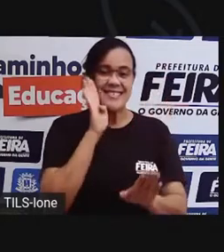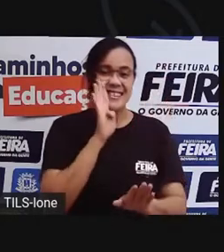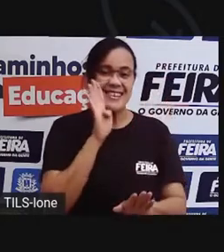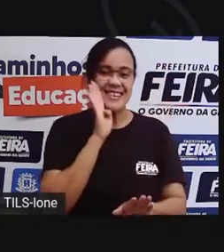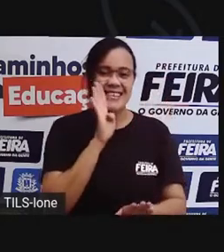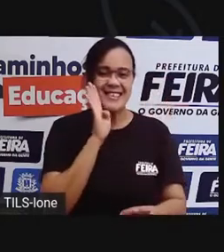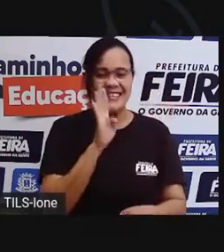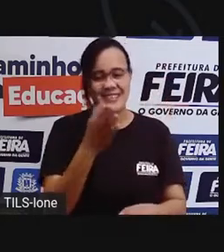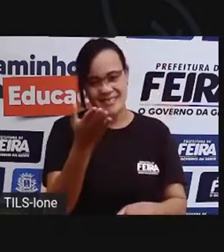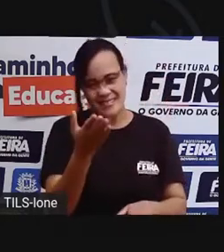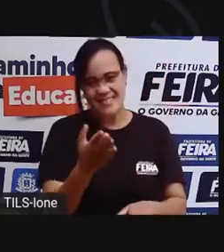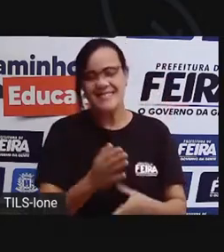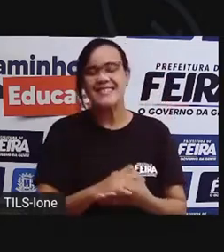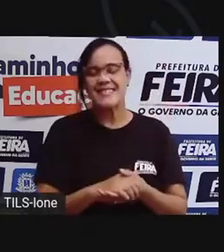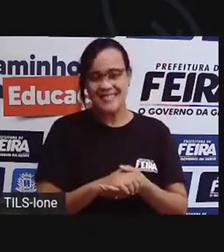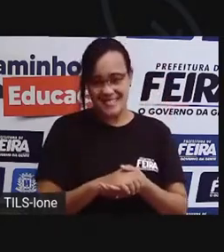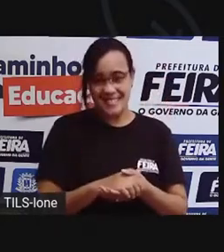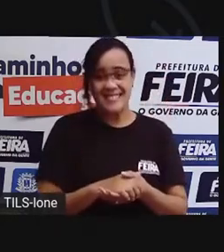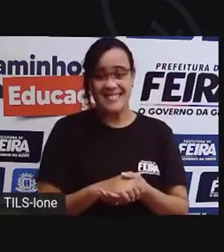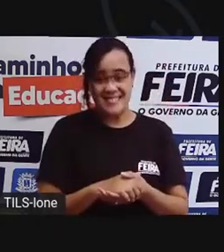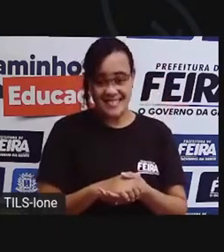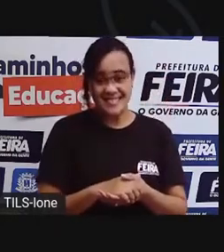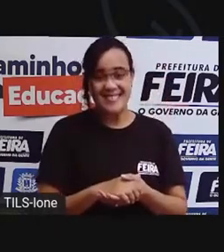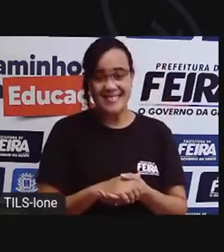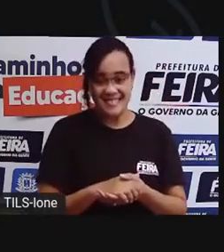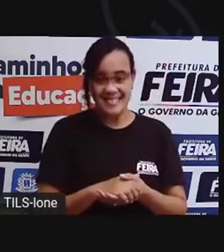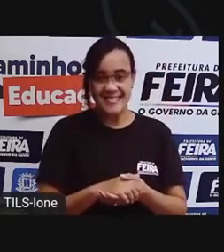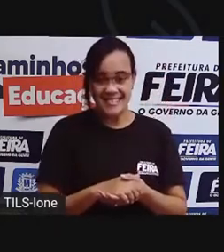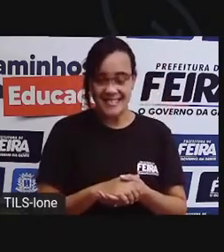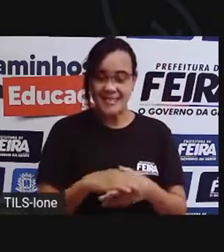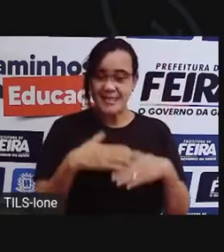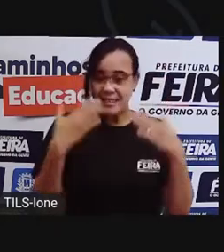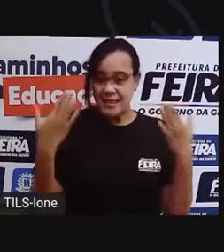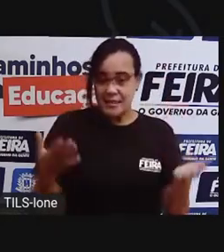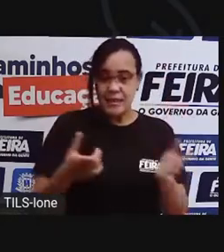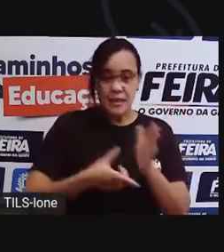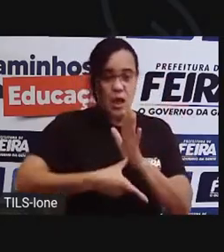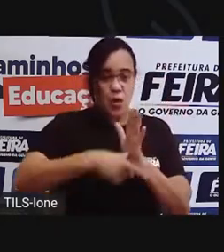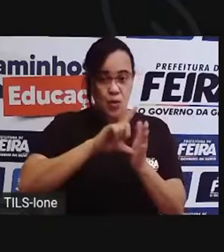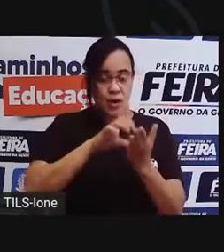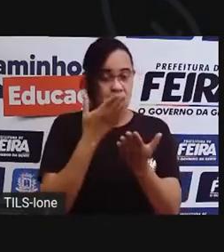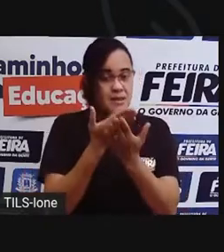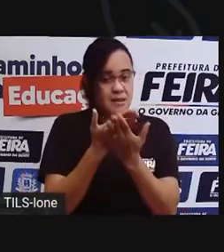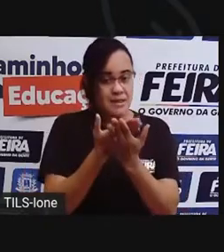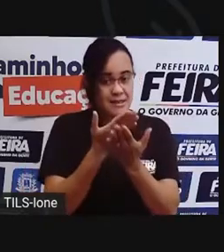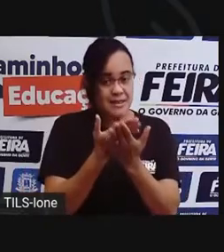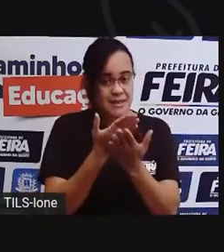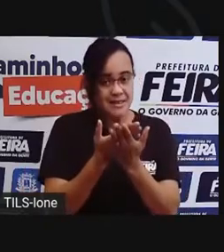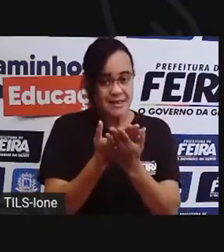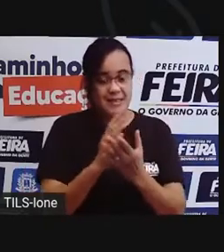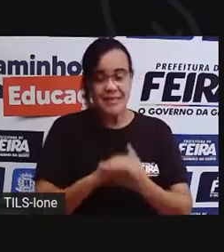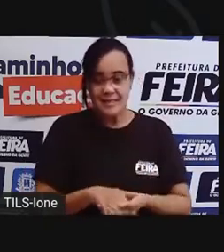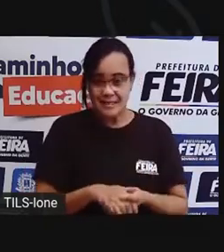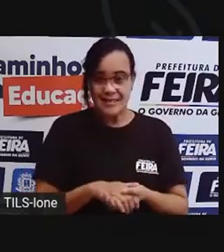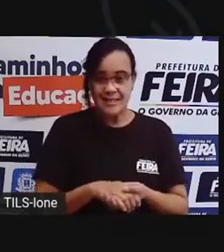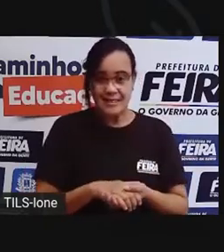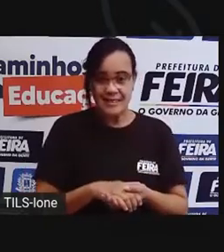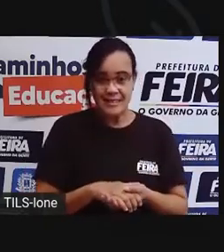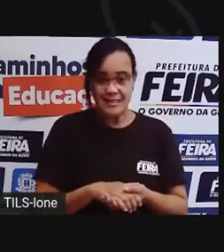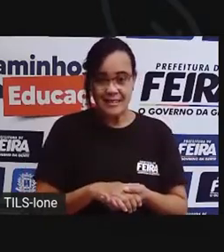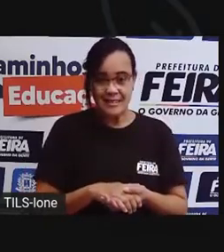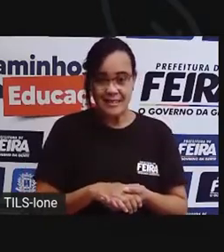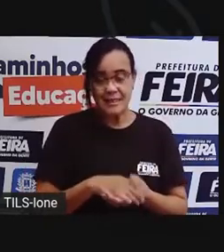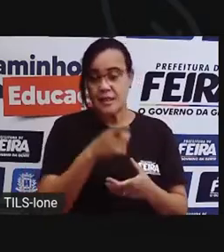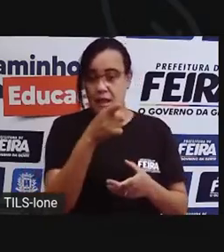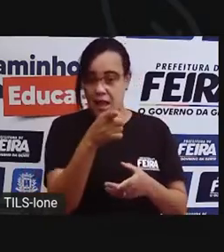Ih, que bacana, meninada. Que tal, antes de acabar a nossa aula, pra si, você tocar uma música